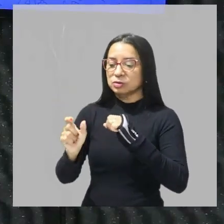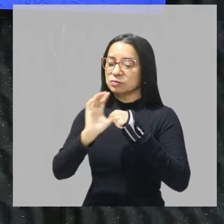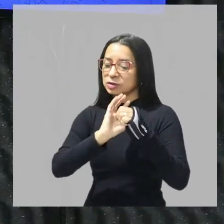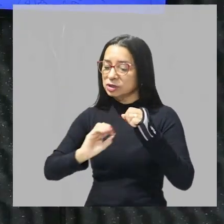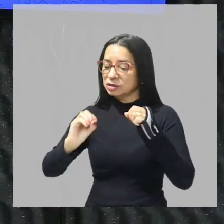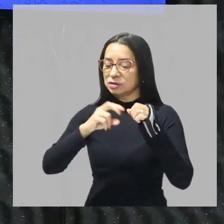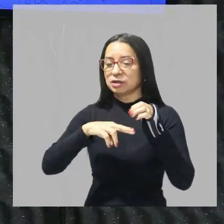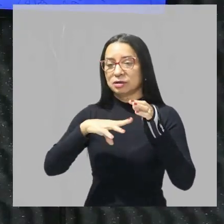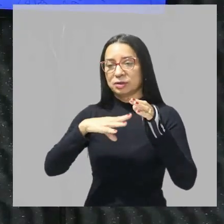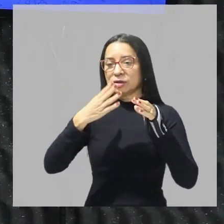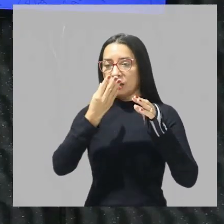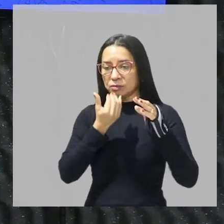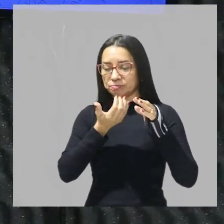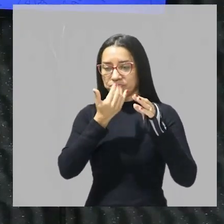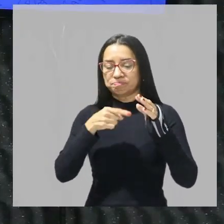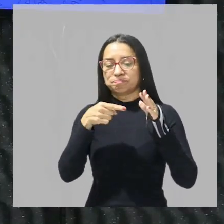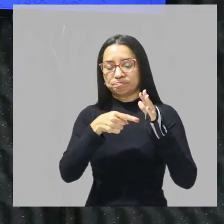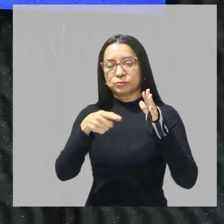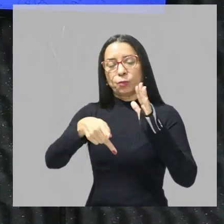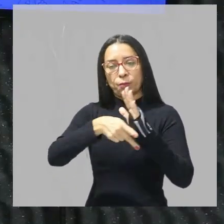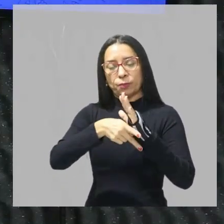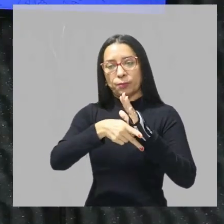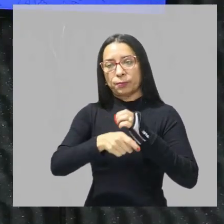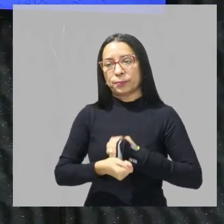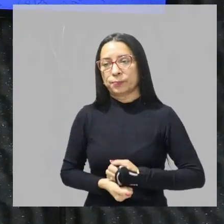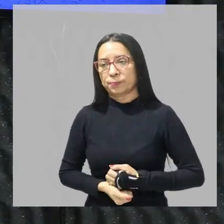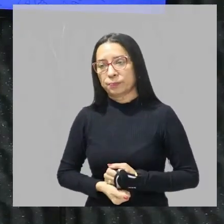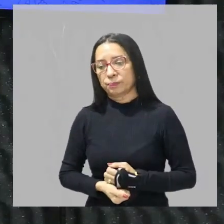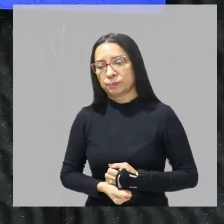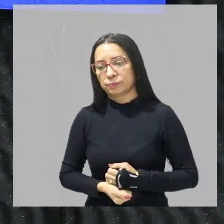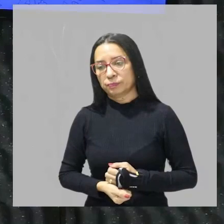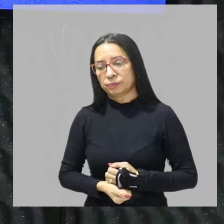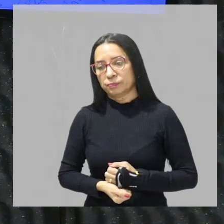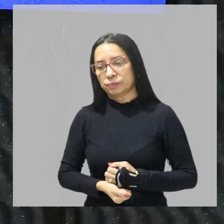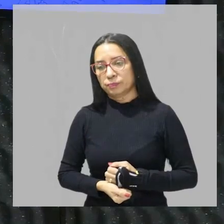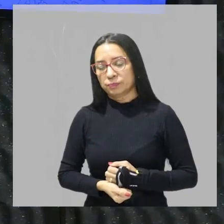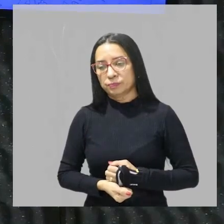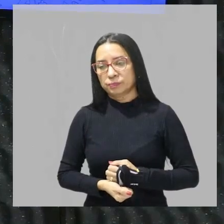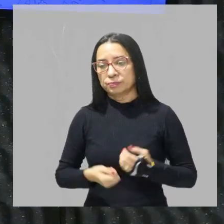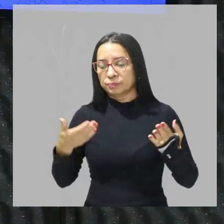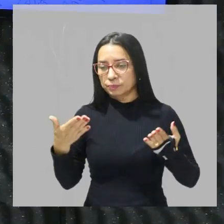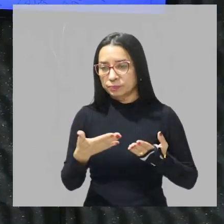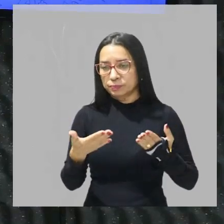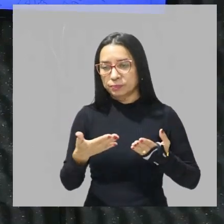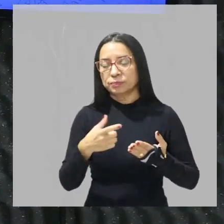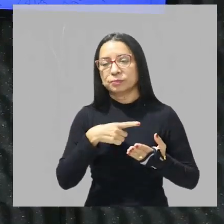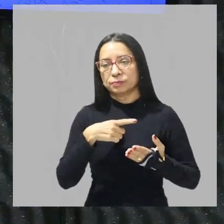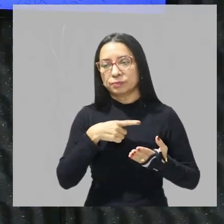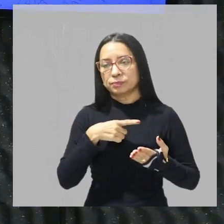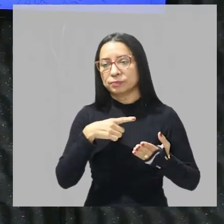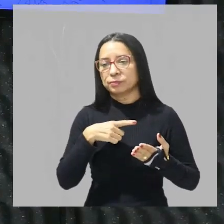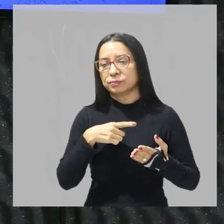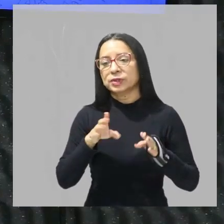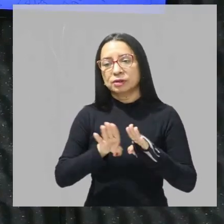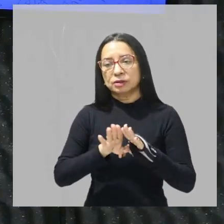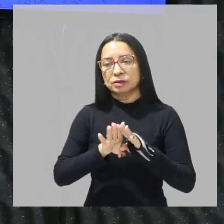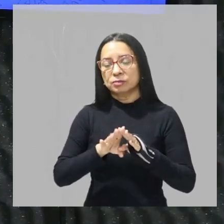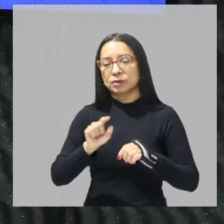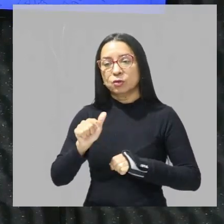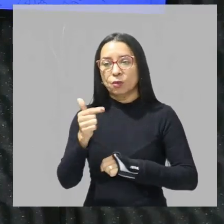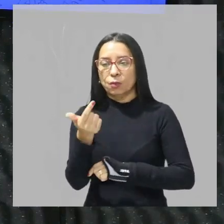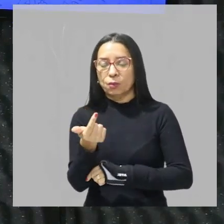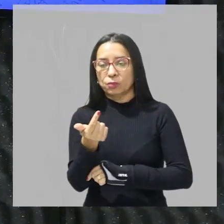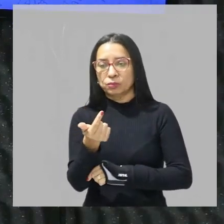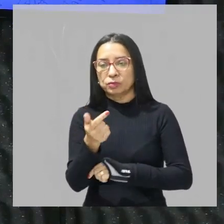indivíduo produtor, tá? É o indivíduo produtor. Agora, eu tenho na natureza o indivíduo produtor,